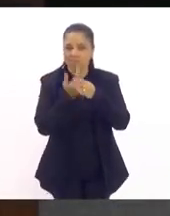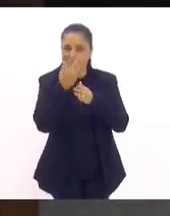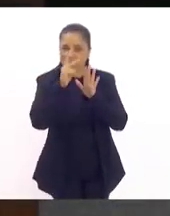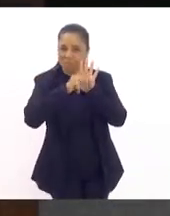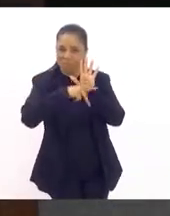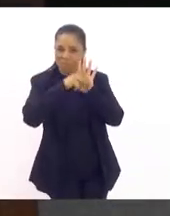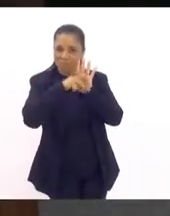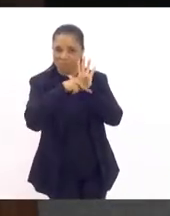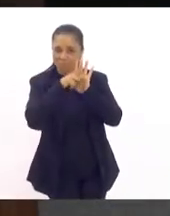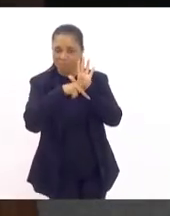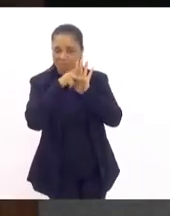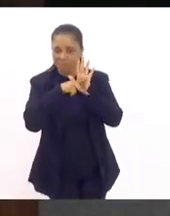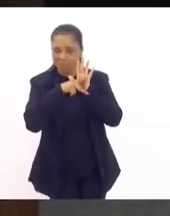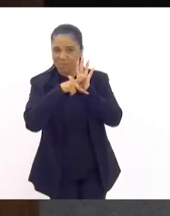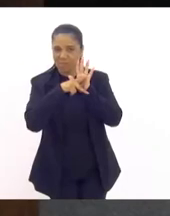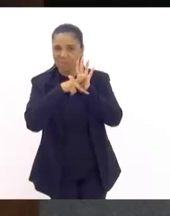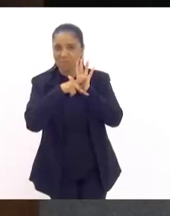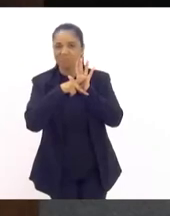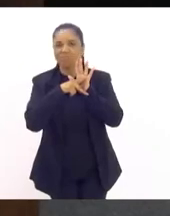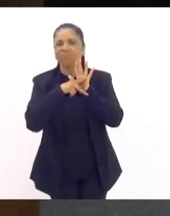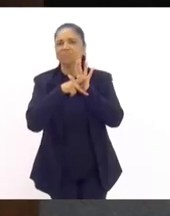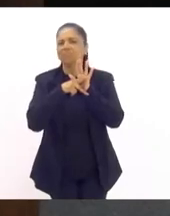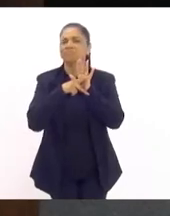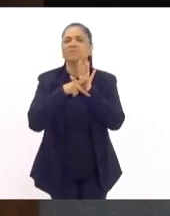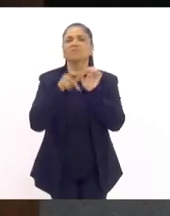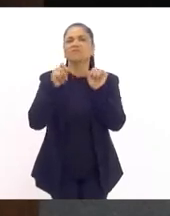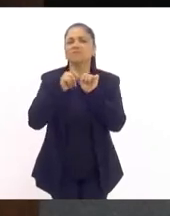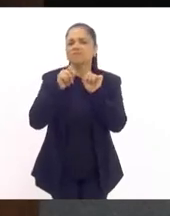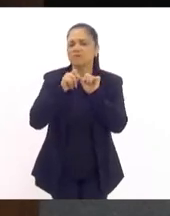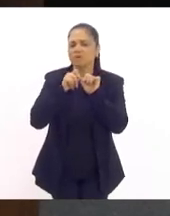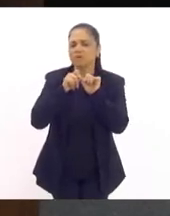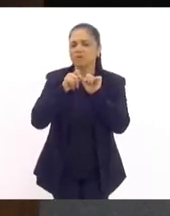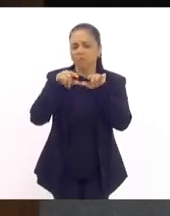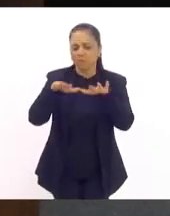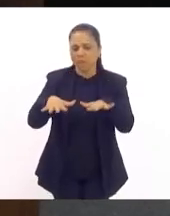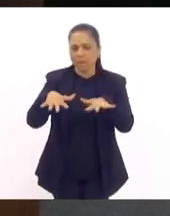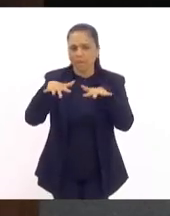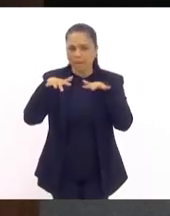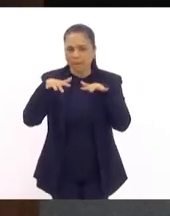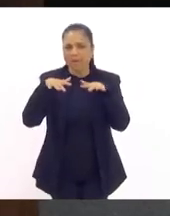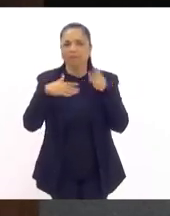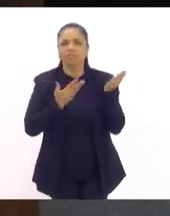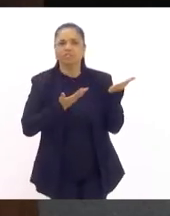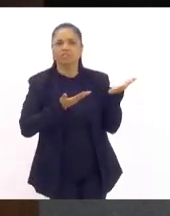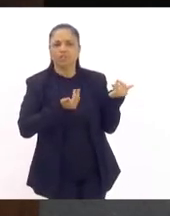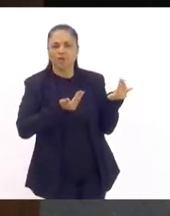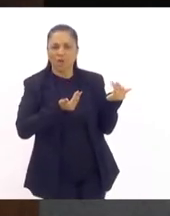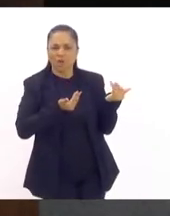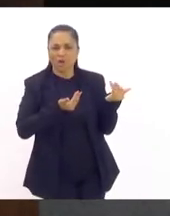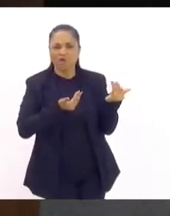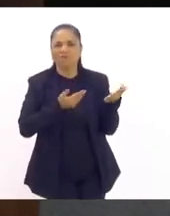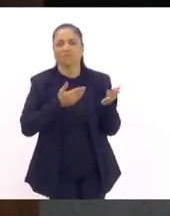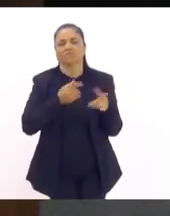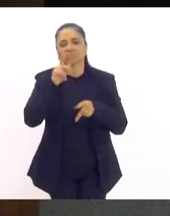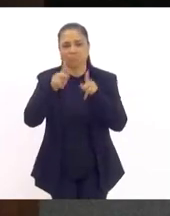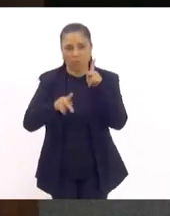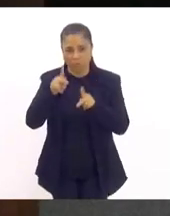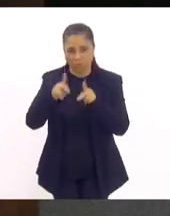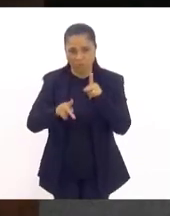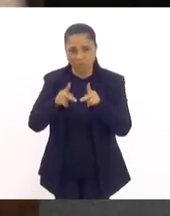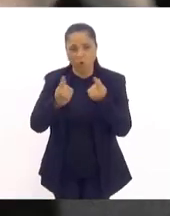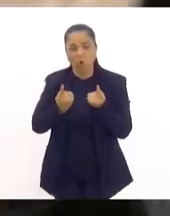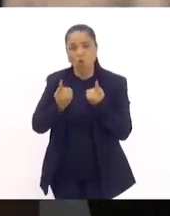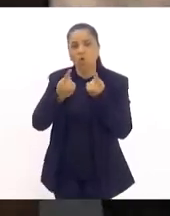um projeto que foi feito por esses parlamentares juvenis para trazer, de fato, a temática de combate